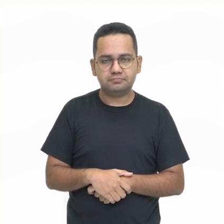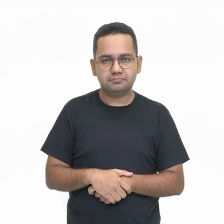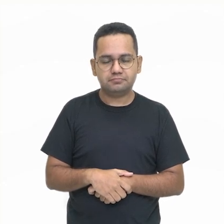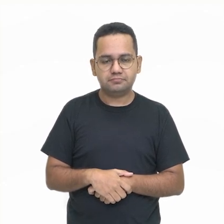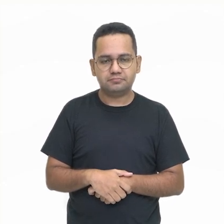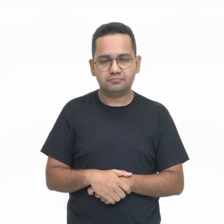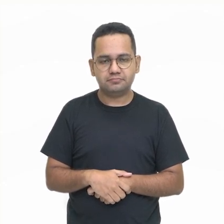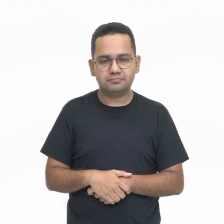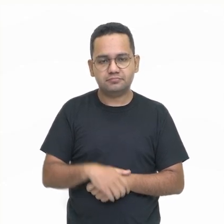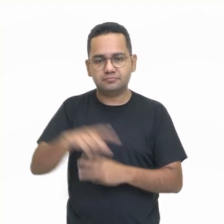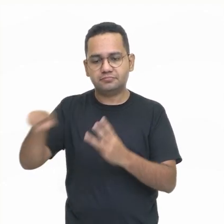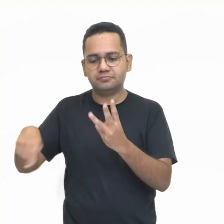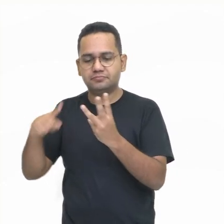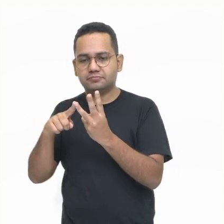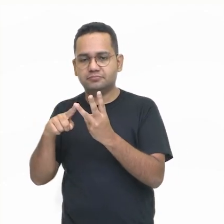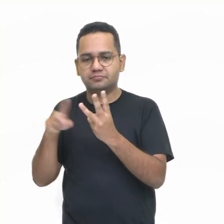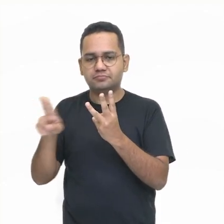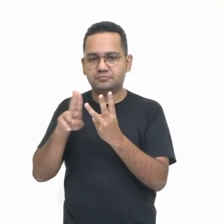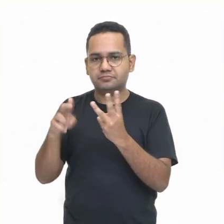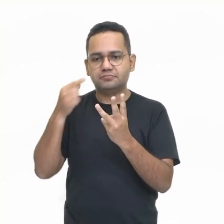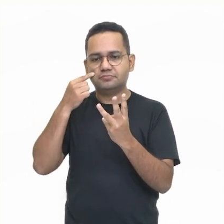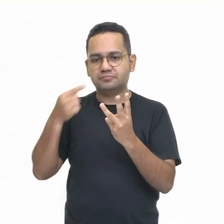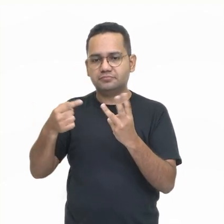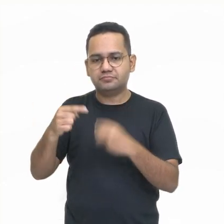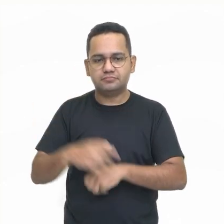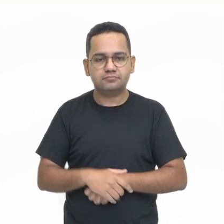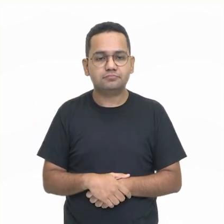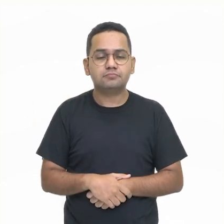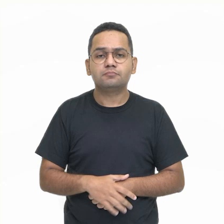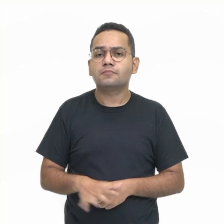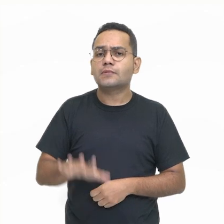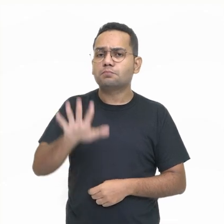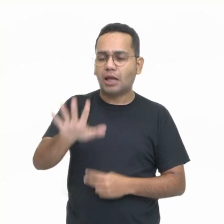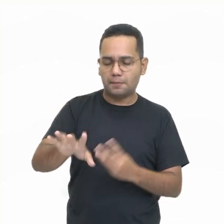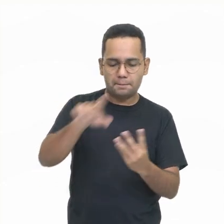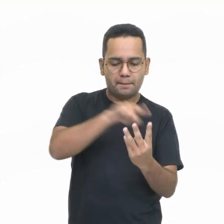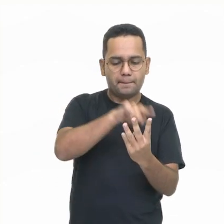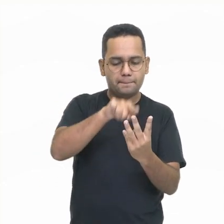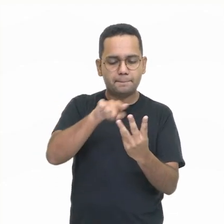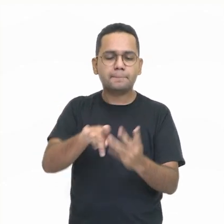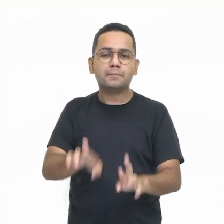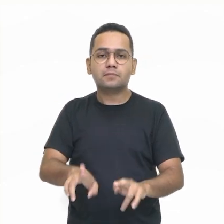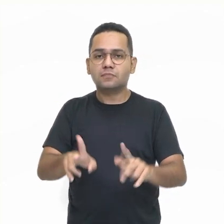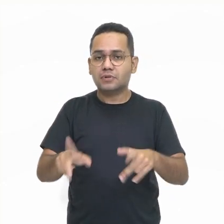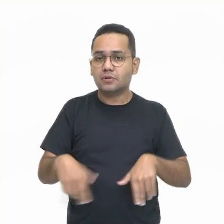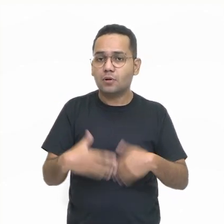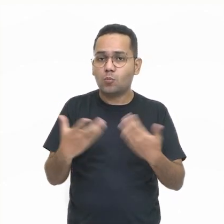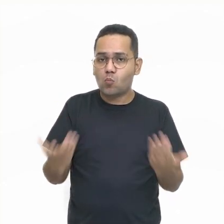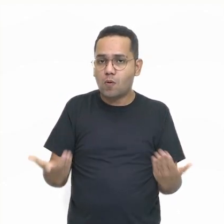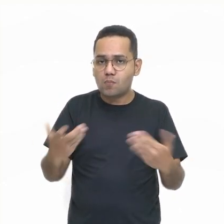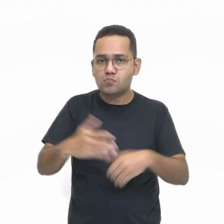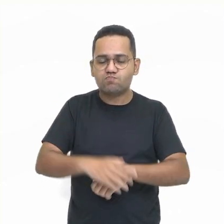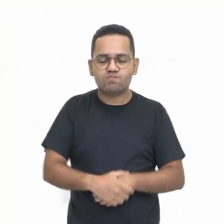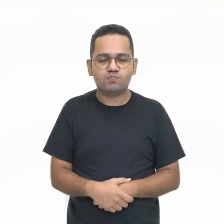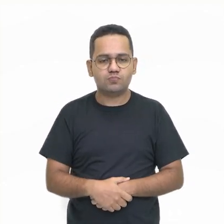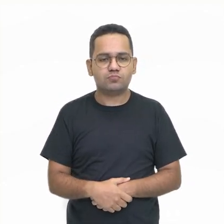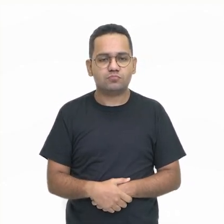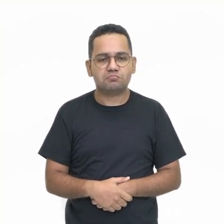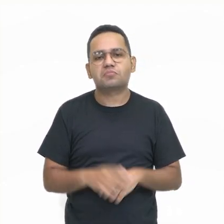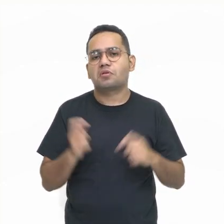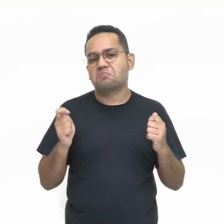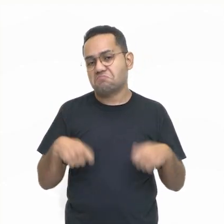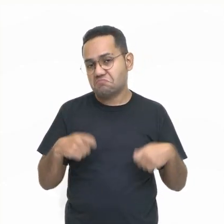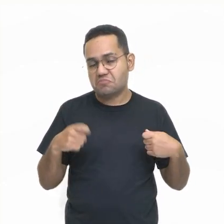mediada e a pinocitose. A diferença desses 3 tipos, a